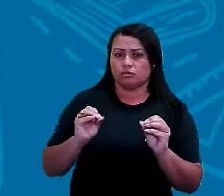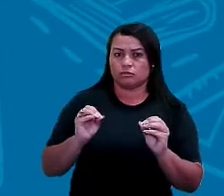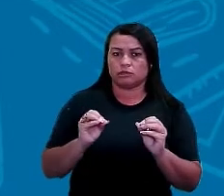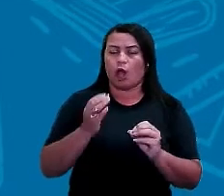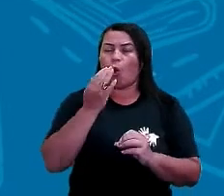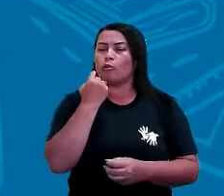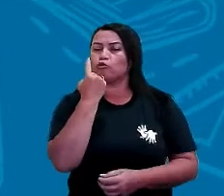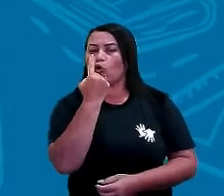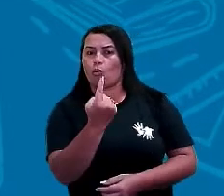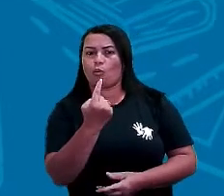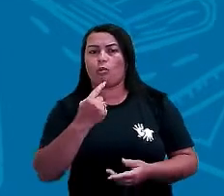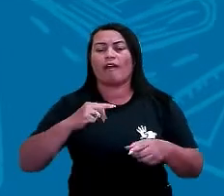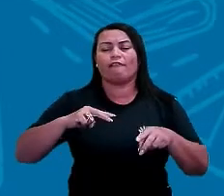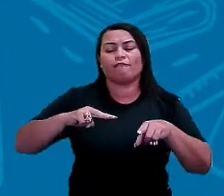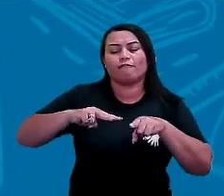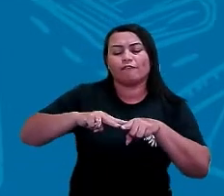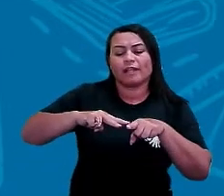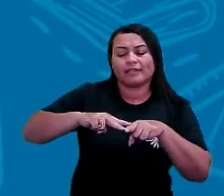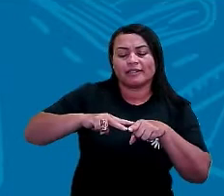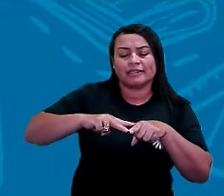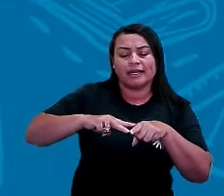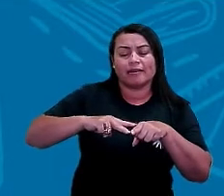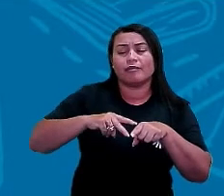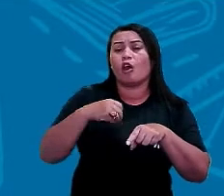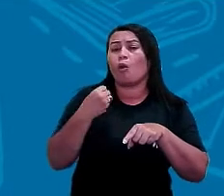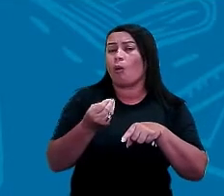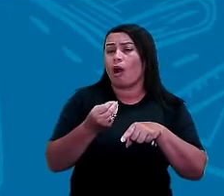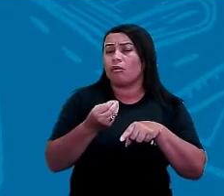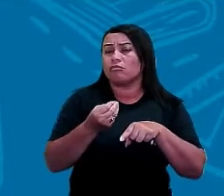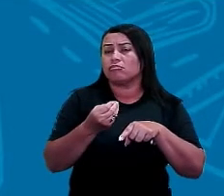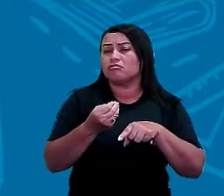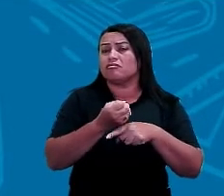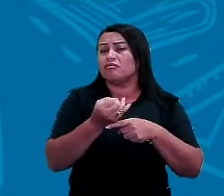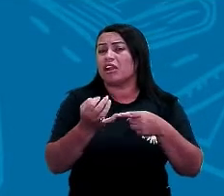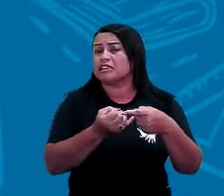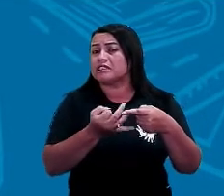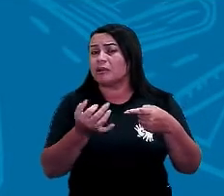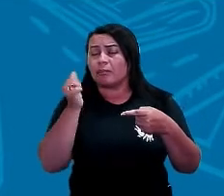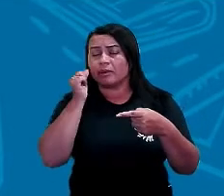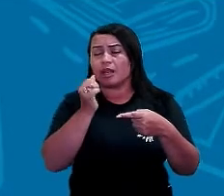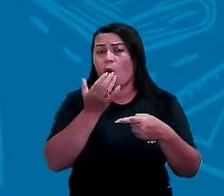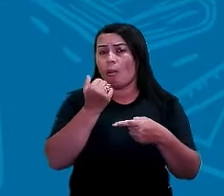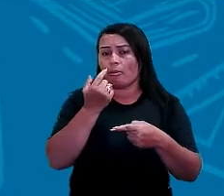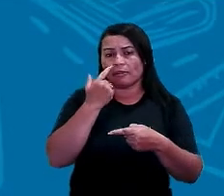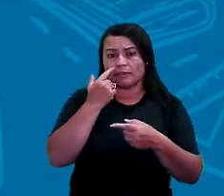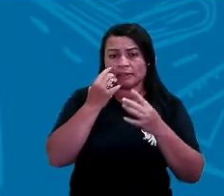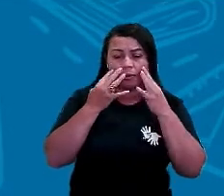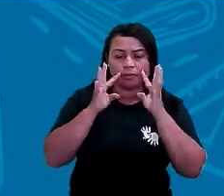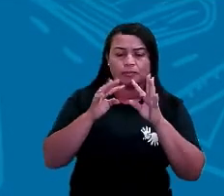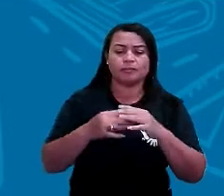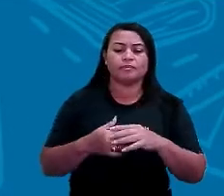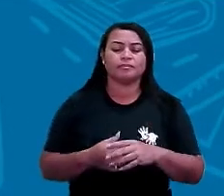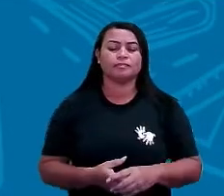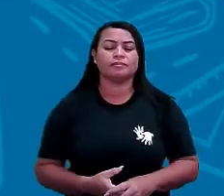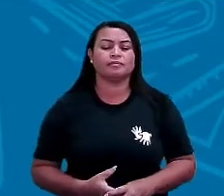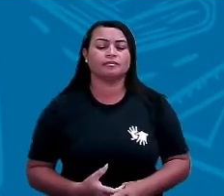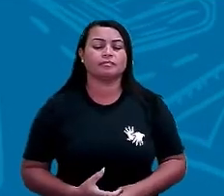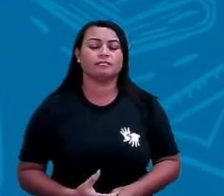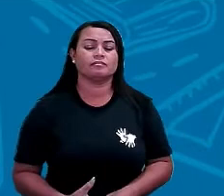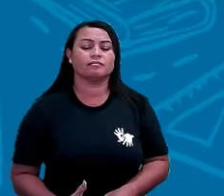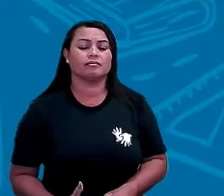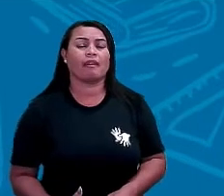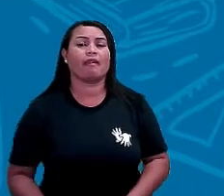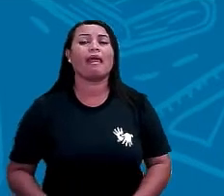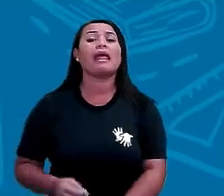uma fatia. Que fração da pizza Maria comeu? Então, preste atenção, minha gente. Venha aqui comigo. Nós temos